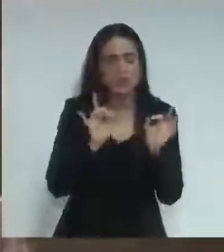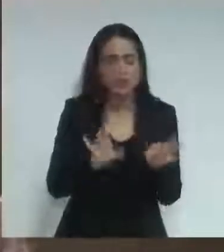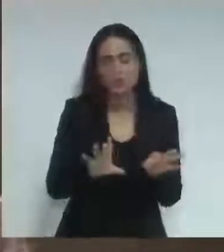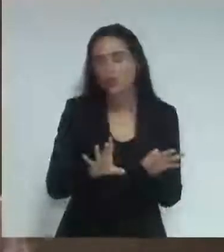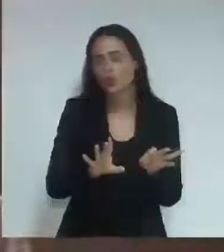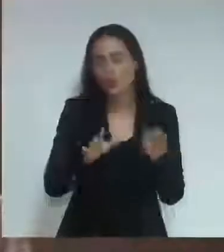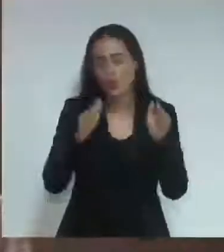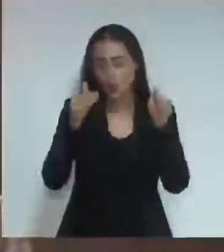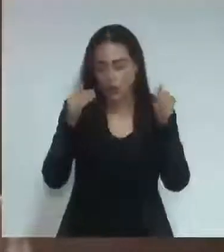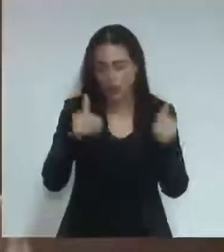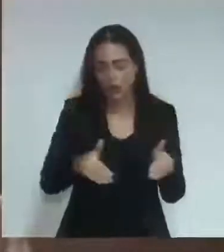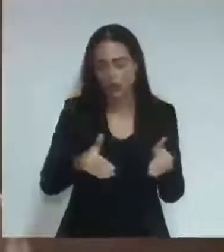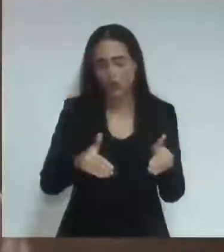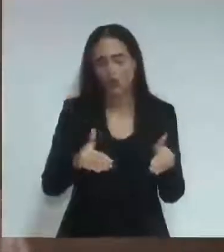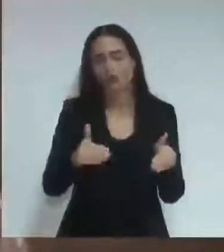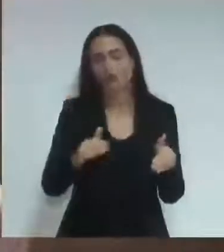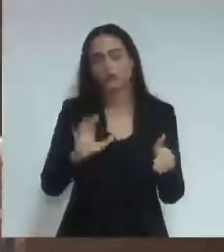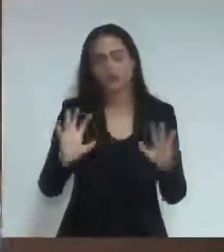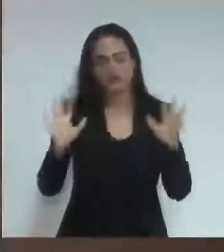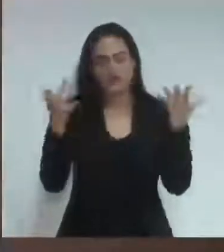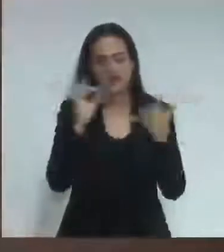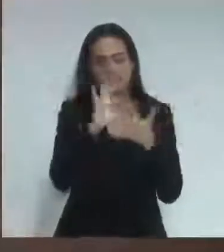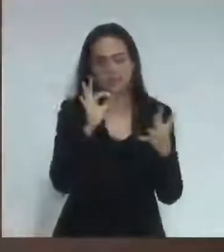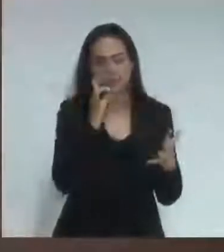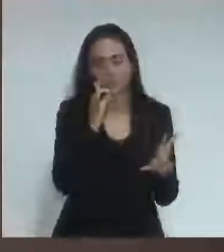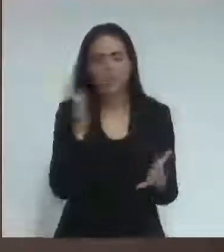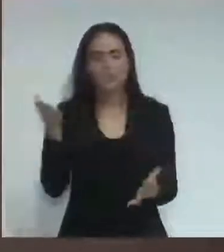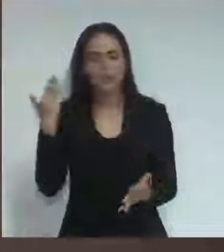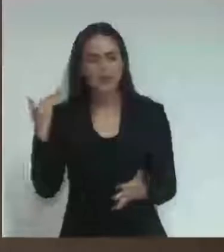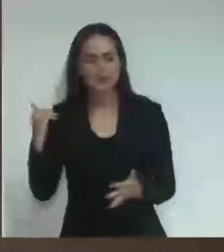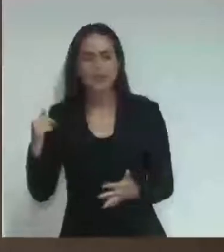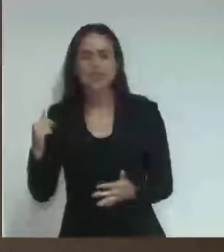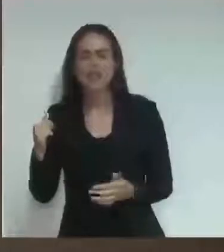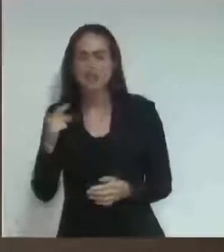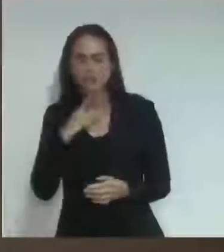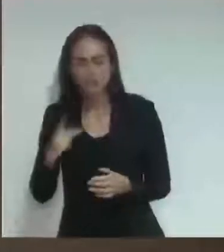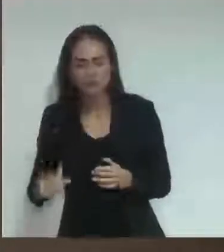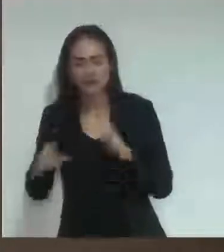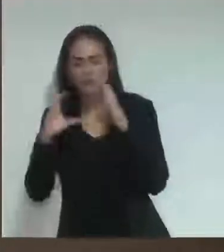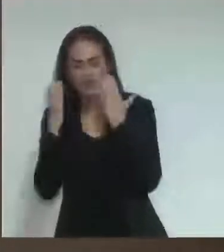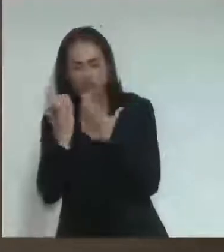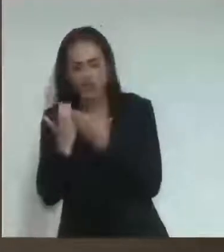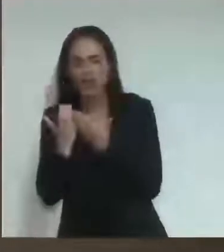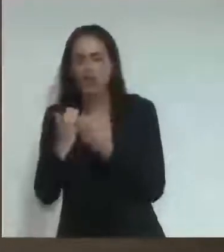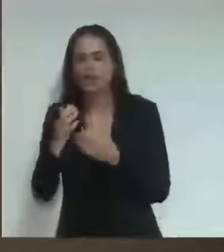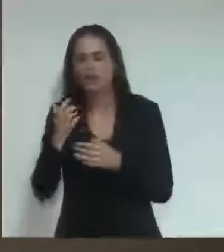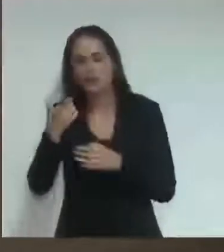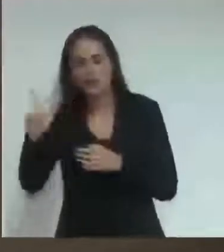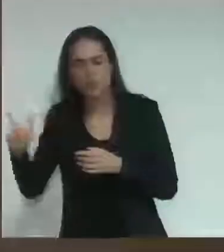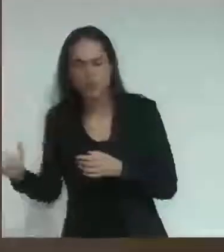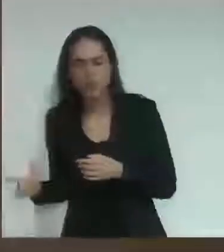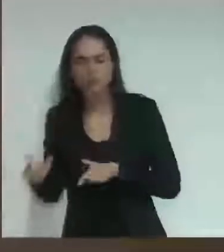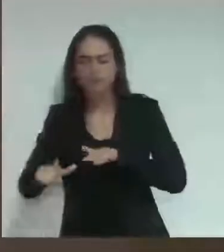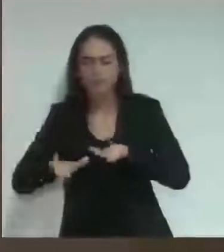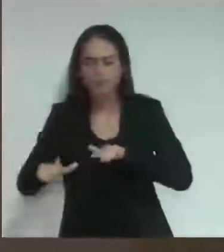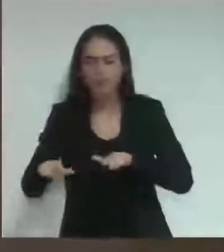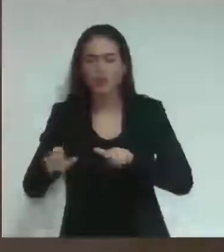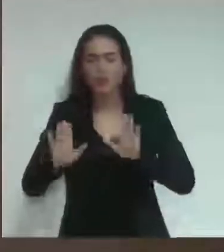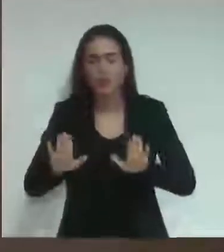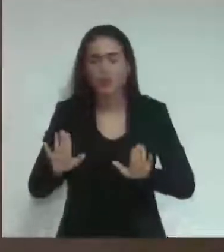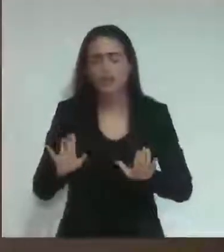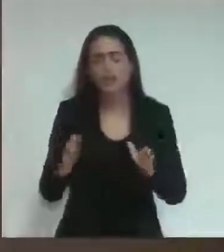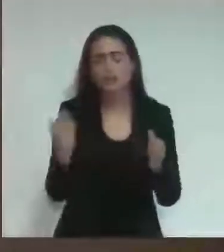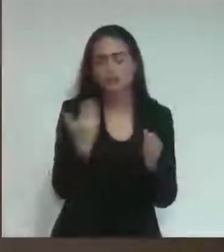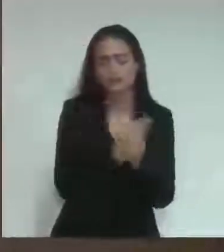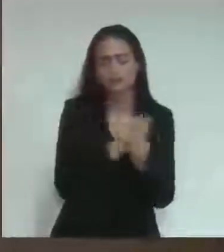Fui presidente da Câmara, tive as contas todas aprovadas, sem restrição nenhuma, em todos os cargos que passei. É só nesse momento, nessa situação.